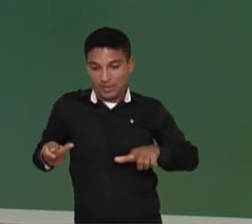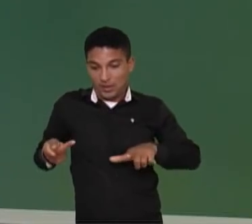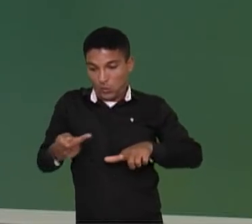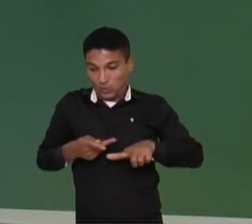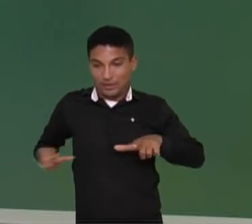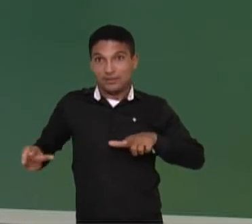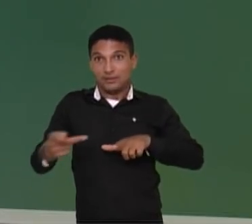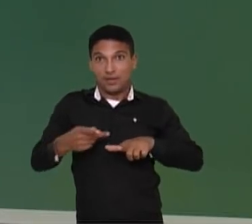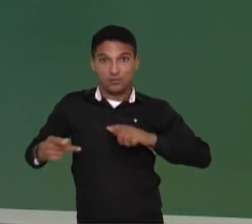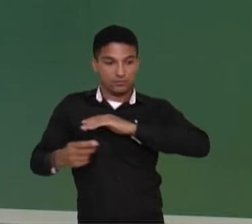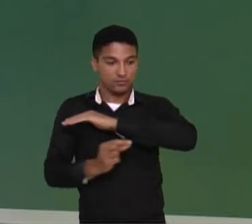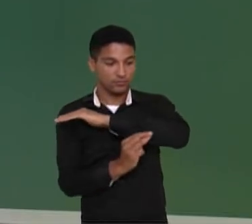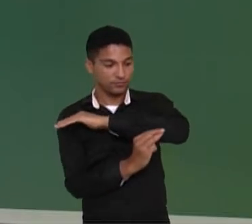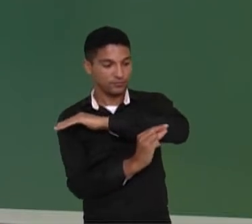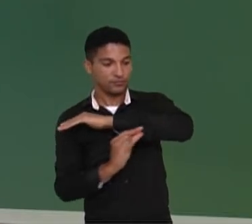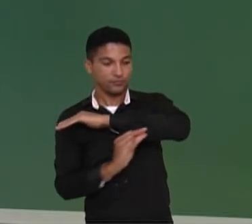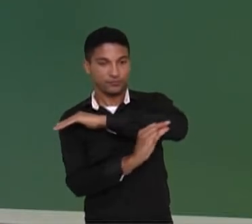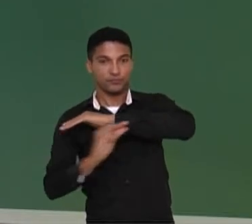5.700.000.